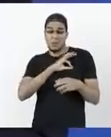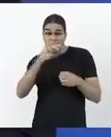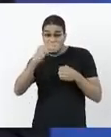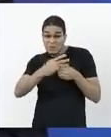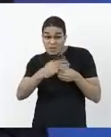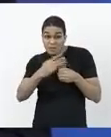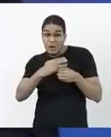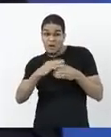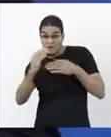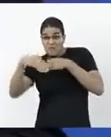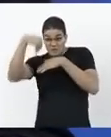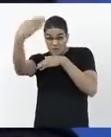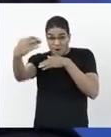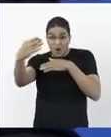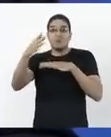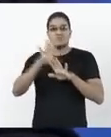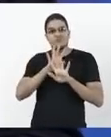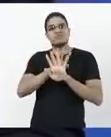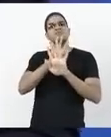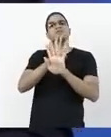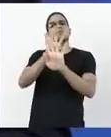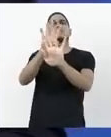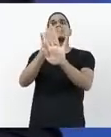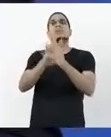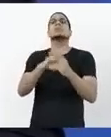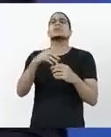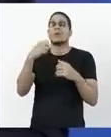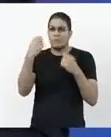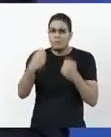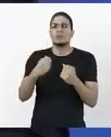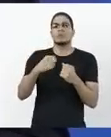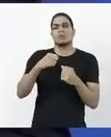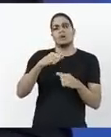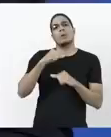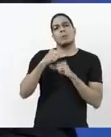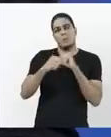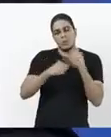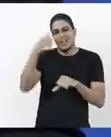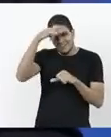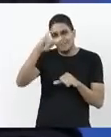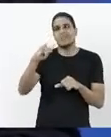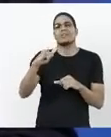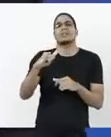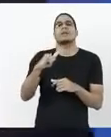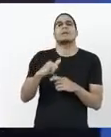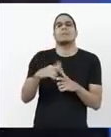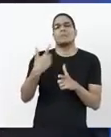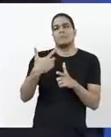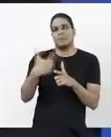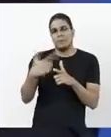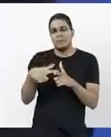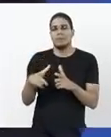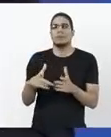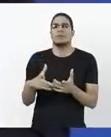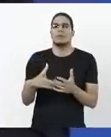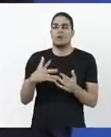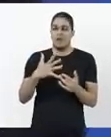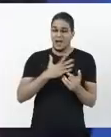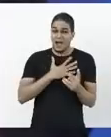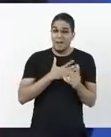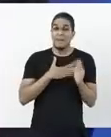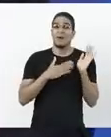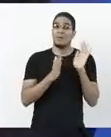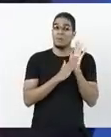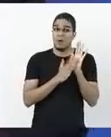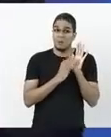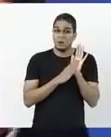fazer segurança pública. Eu vou dizer para vocês, o meu partido e a minha candidatura, ela é pura, porque os partidos que